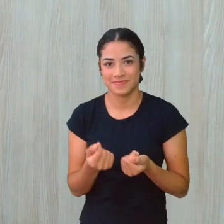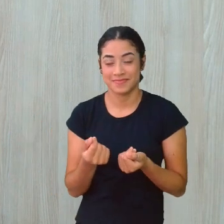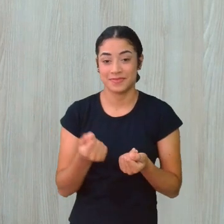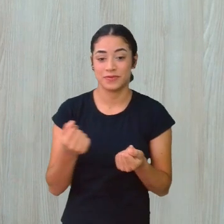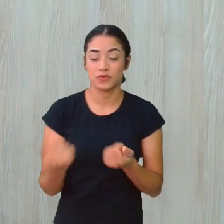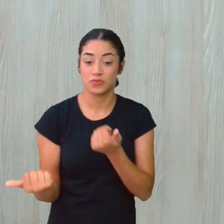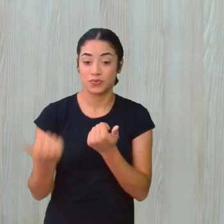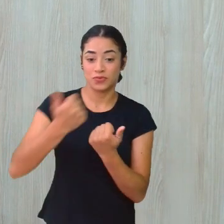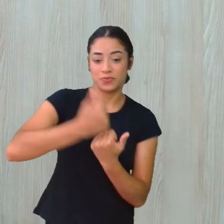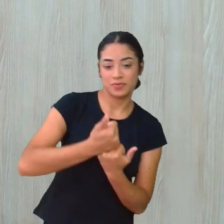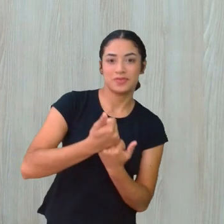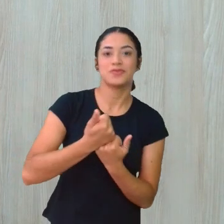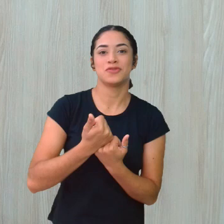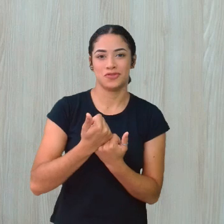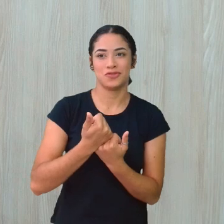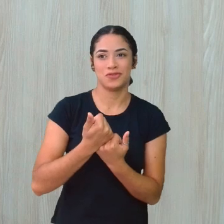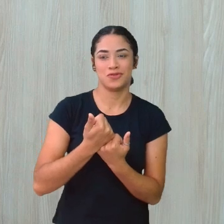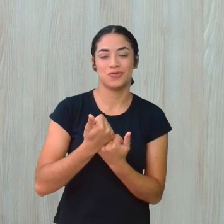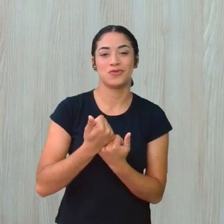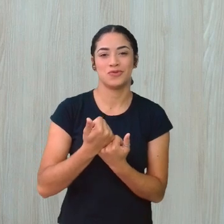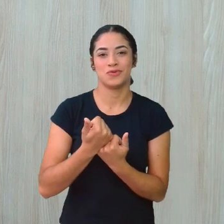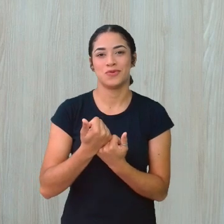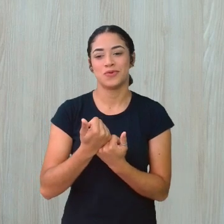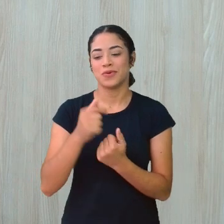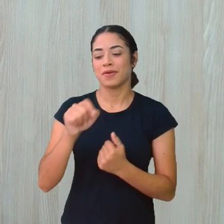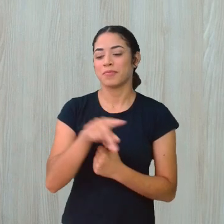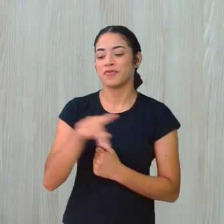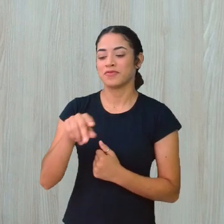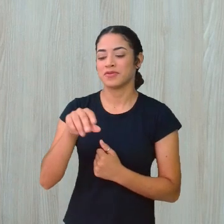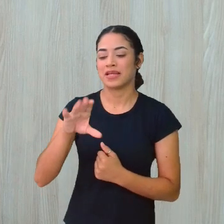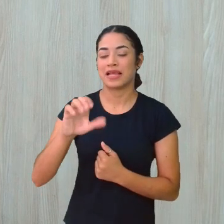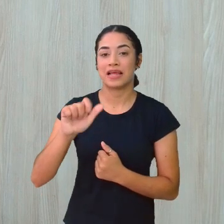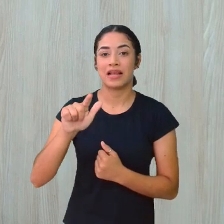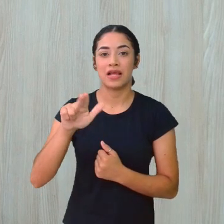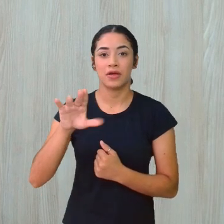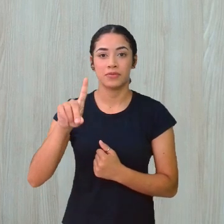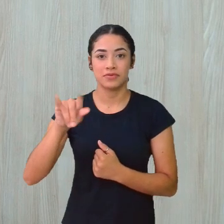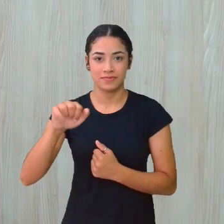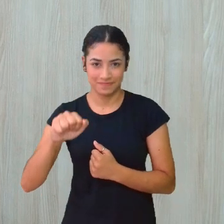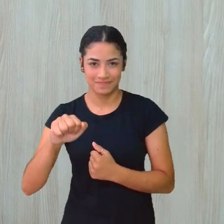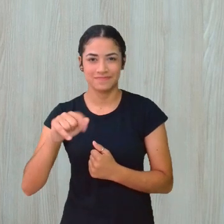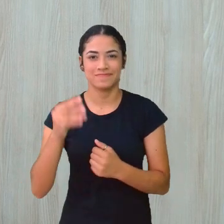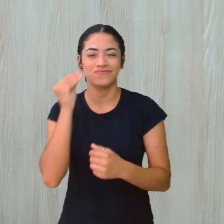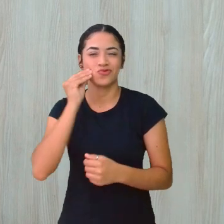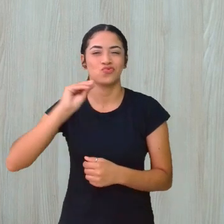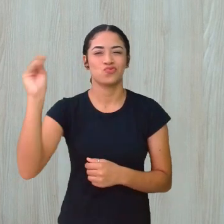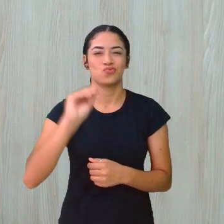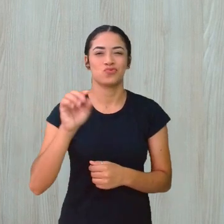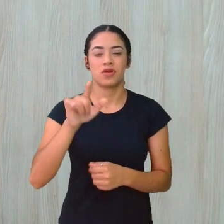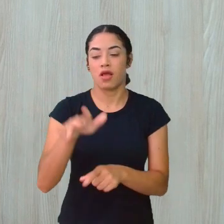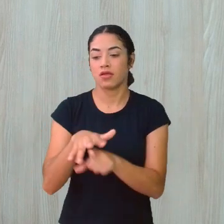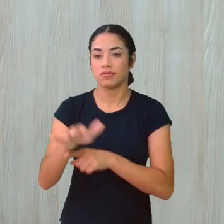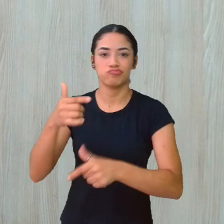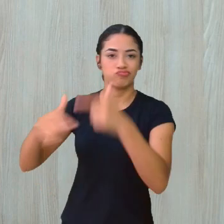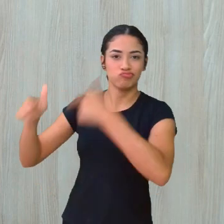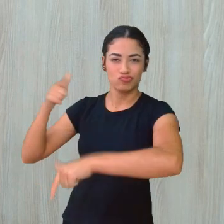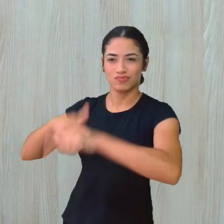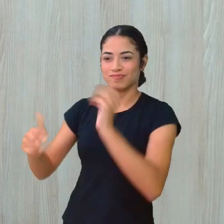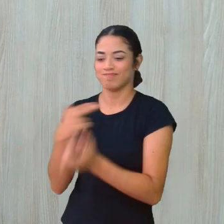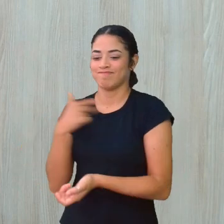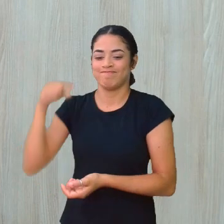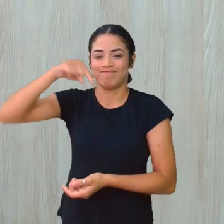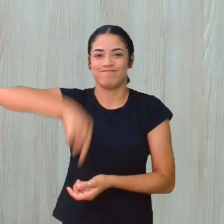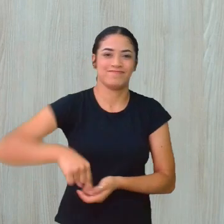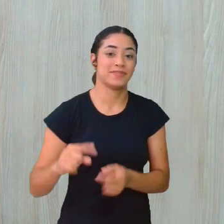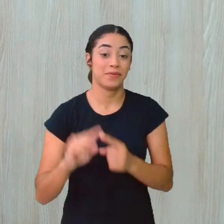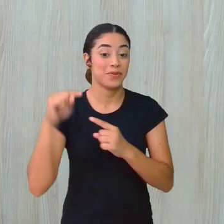não é? Uma jogadora cara, que é a professora Cláudia. Um beijão para você, não é? Ela está em outras demandas, mas estará em